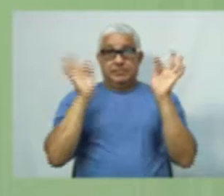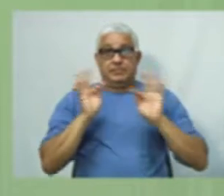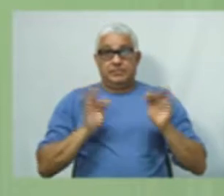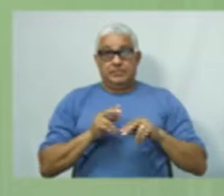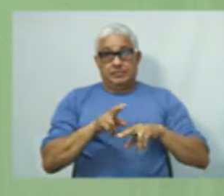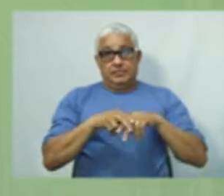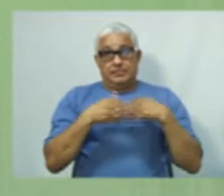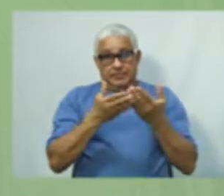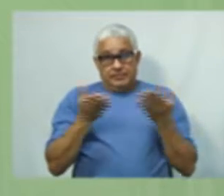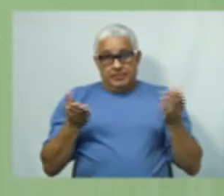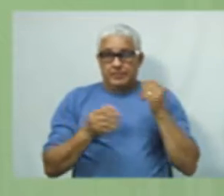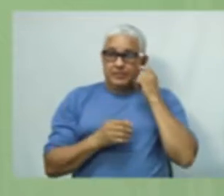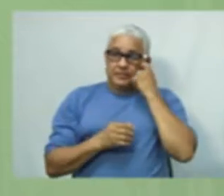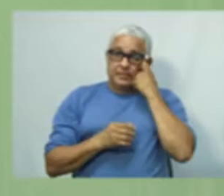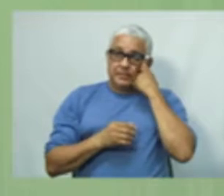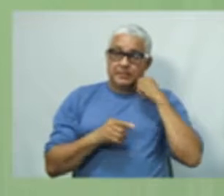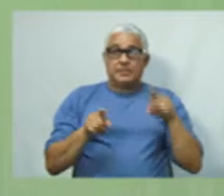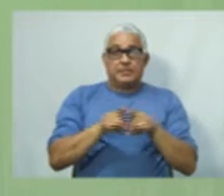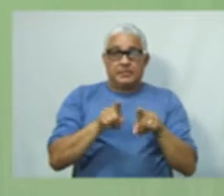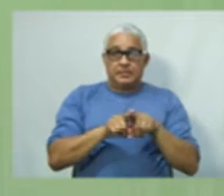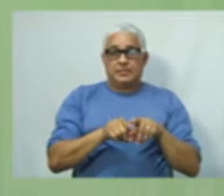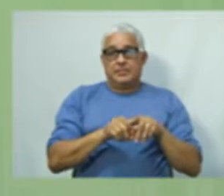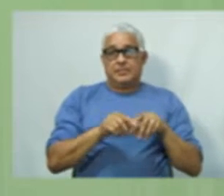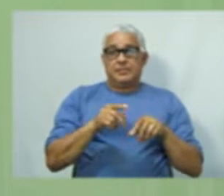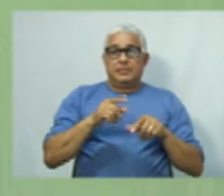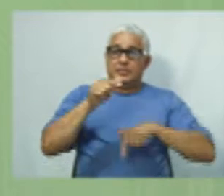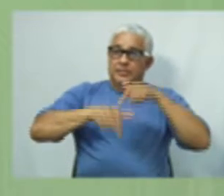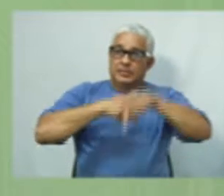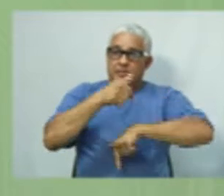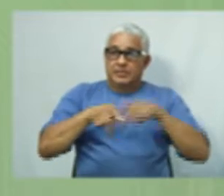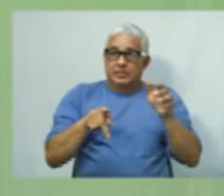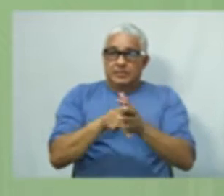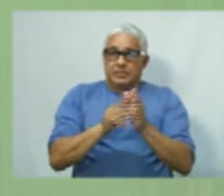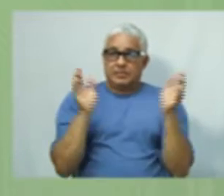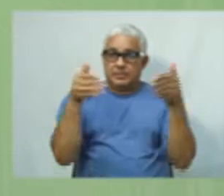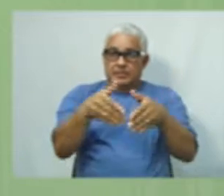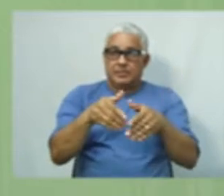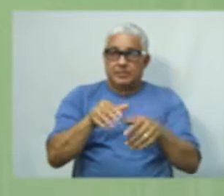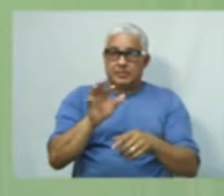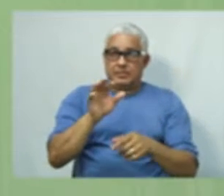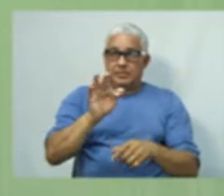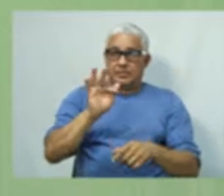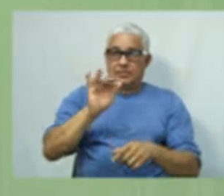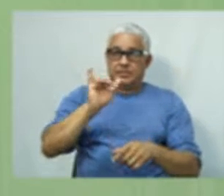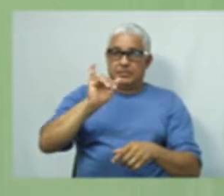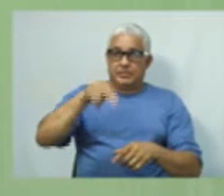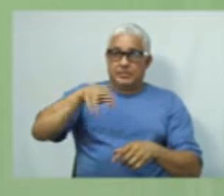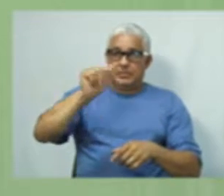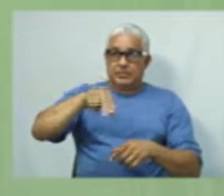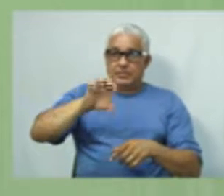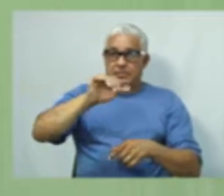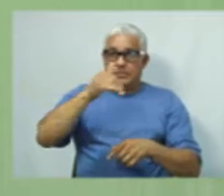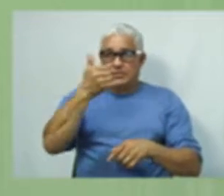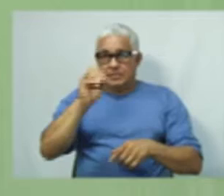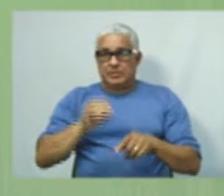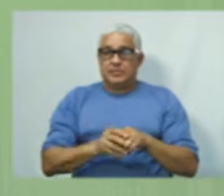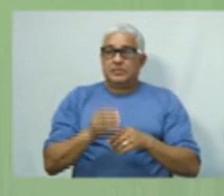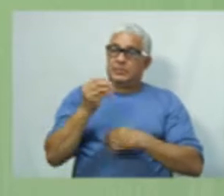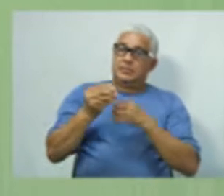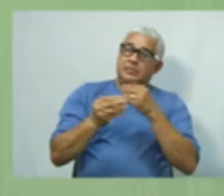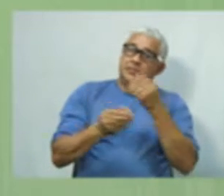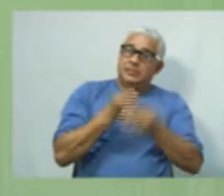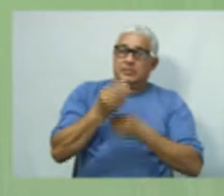por isso. E suas operações na área de finanças. Como essas funções administrativas,